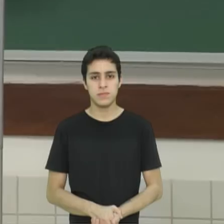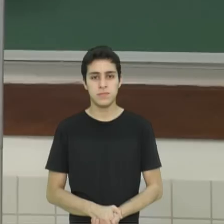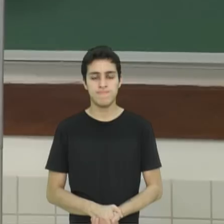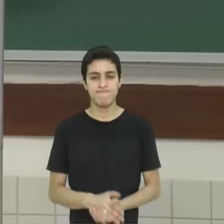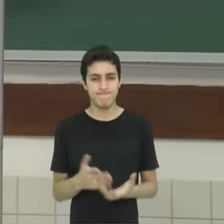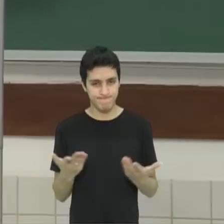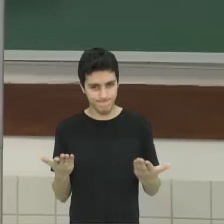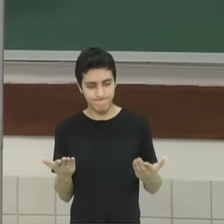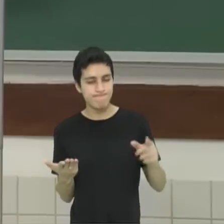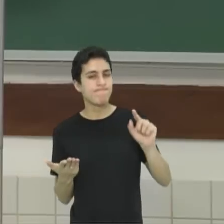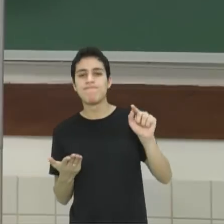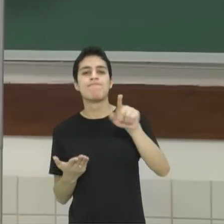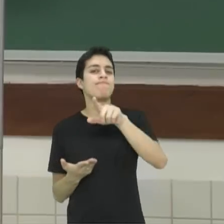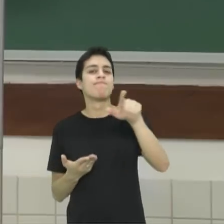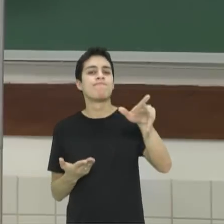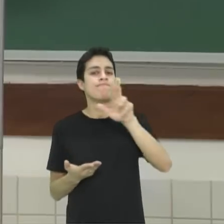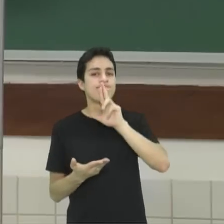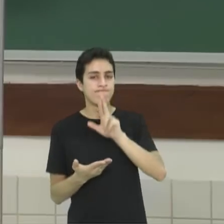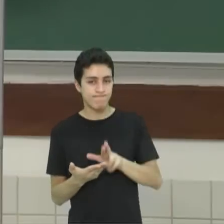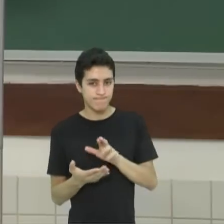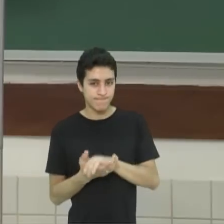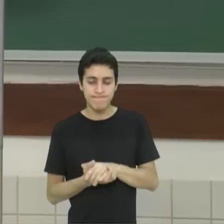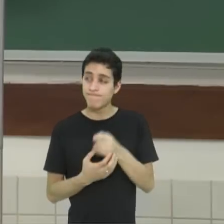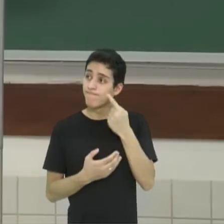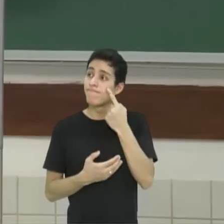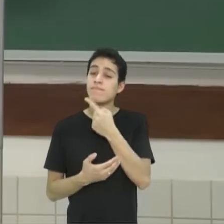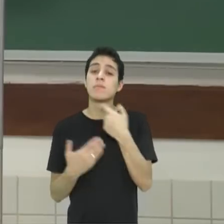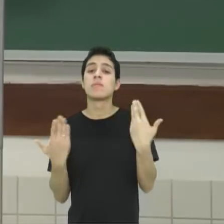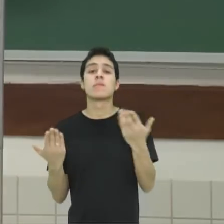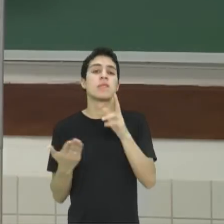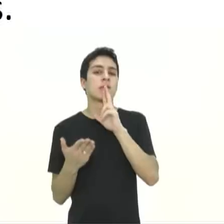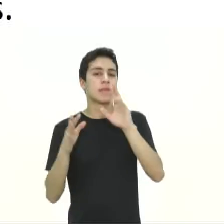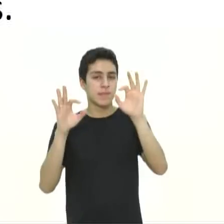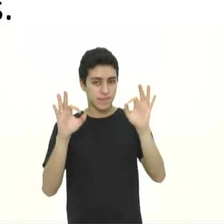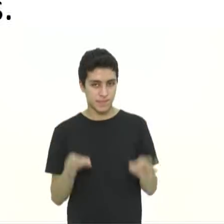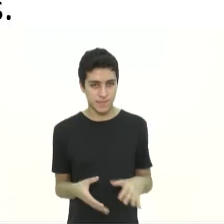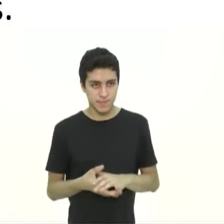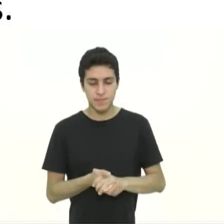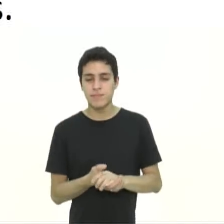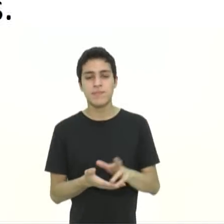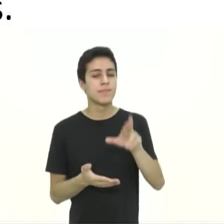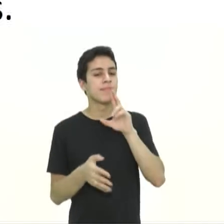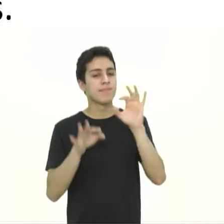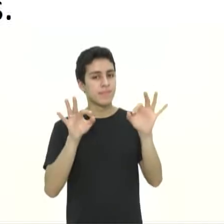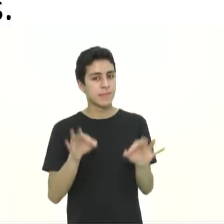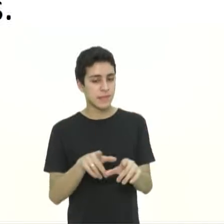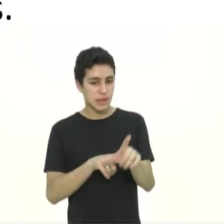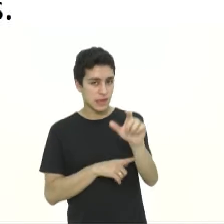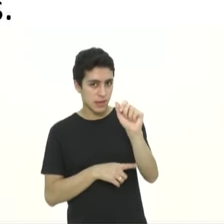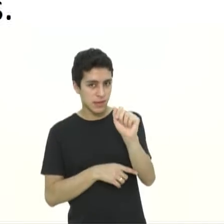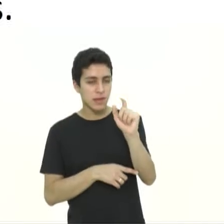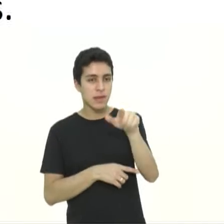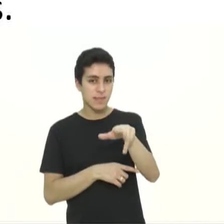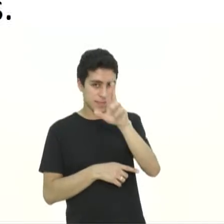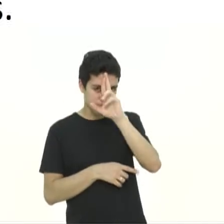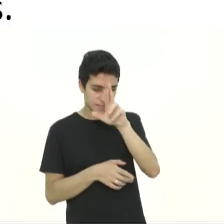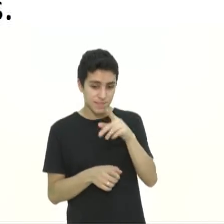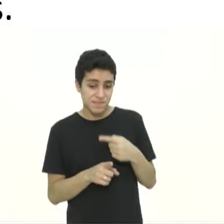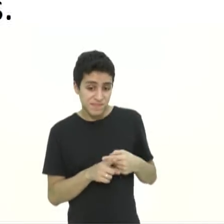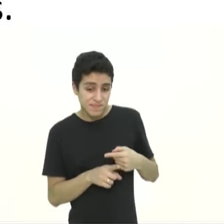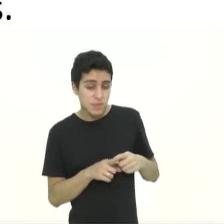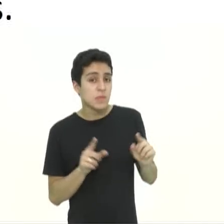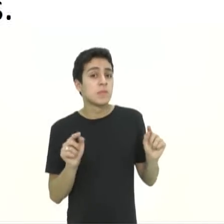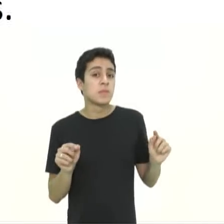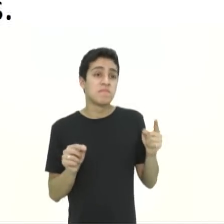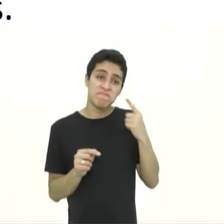E aí, o que você respondeu? Vamos ver a resposta certa? Resposta certa, a letra A, é o meio do dia, porque em todas